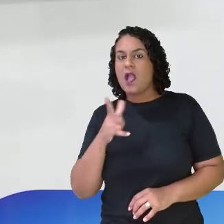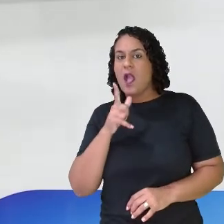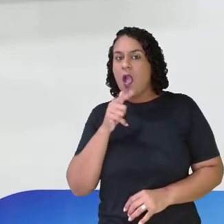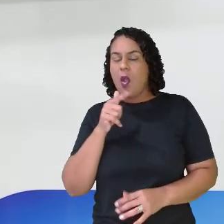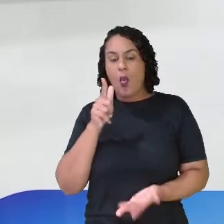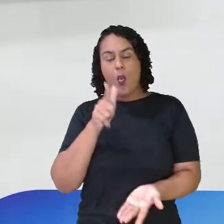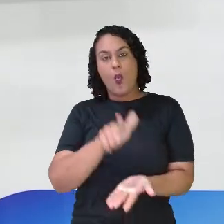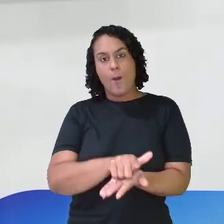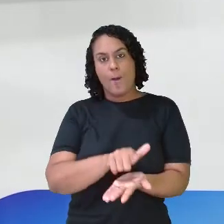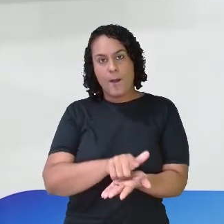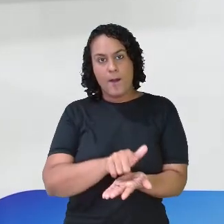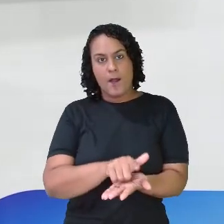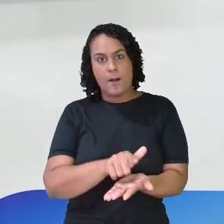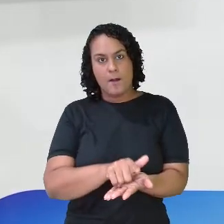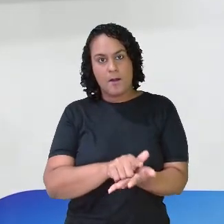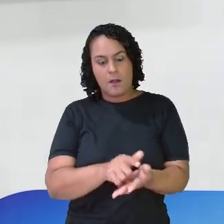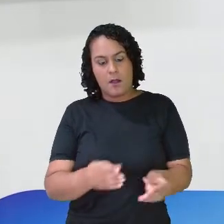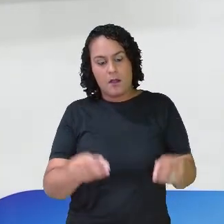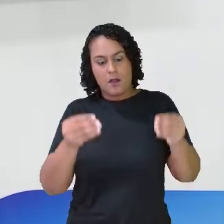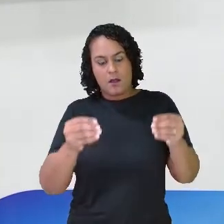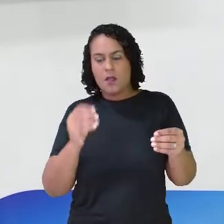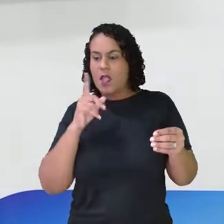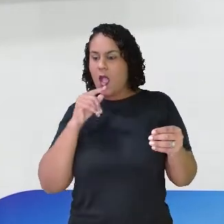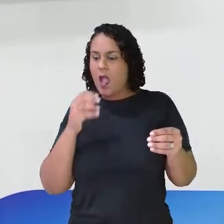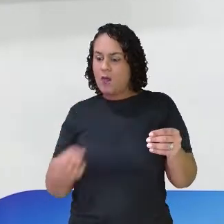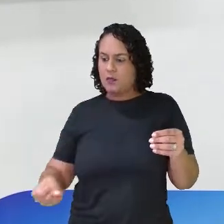folha de caderno de água?